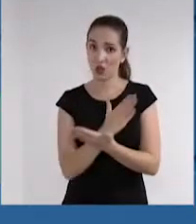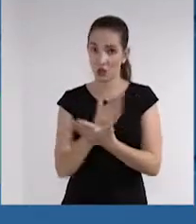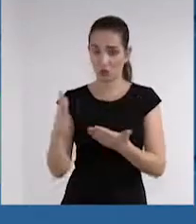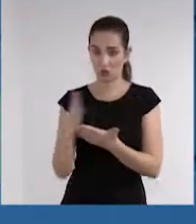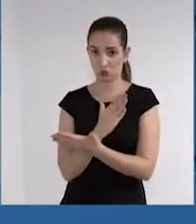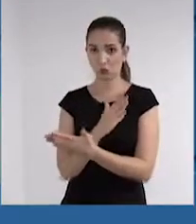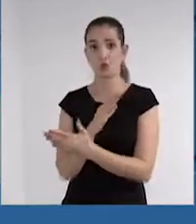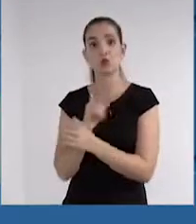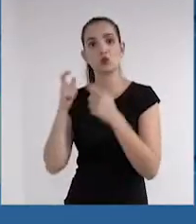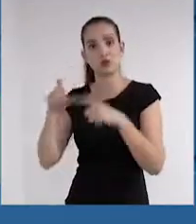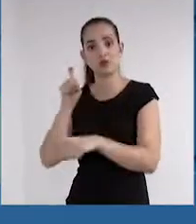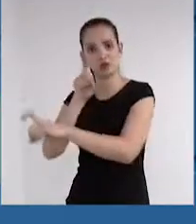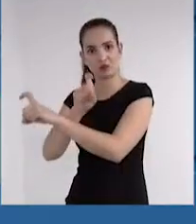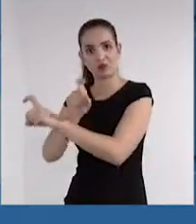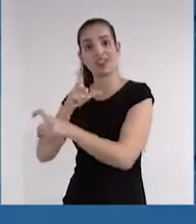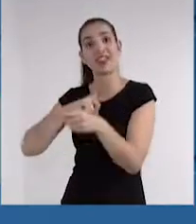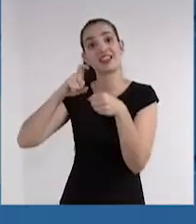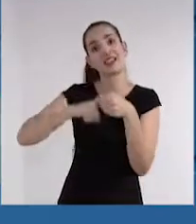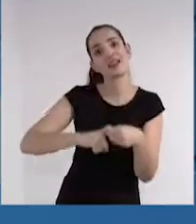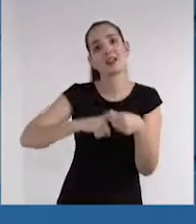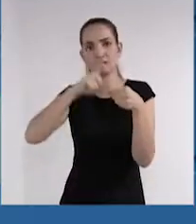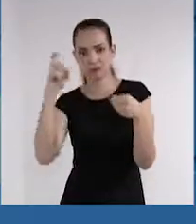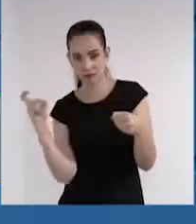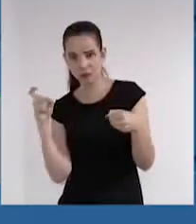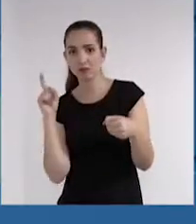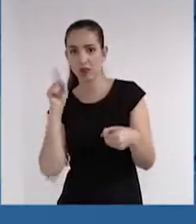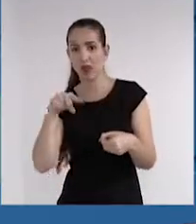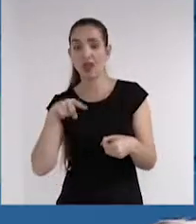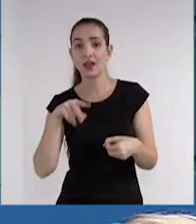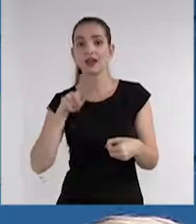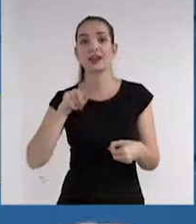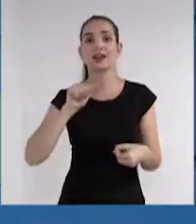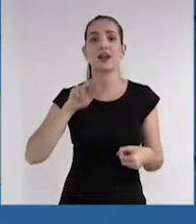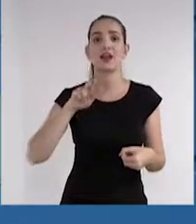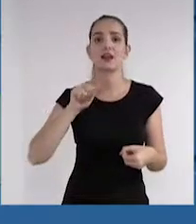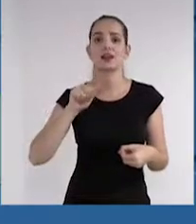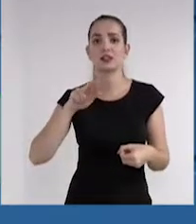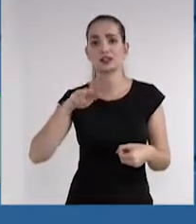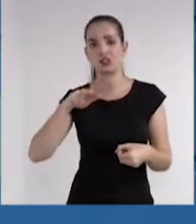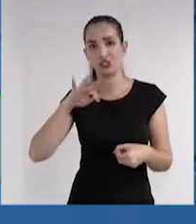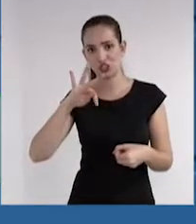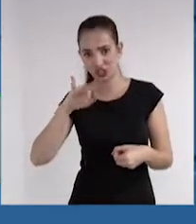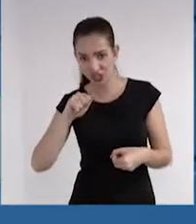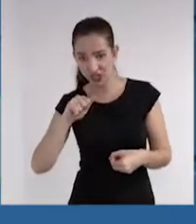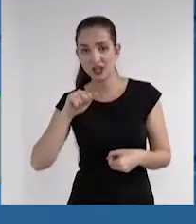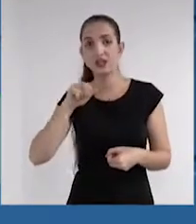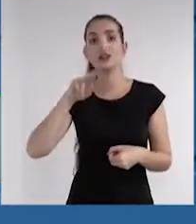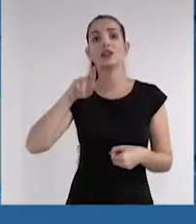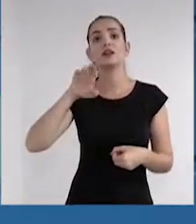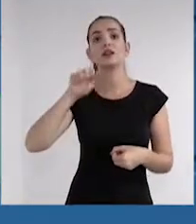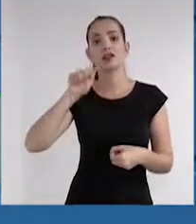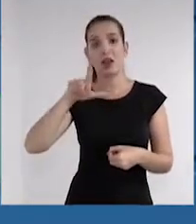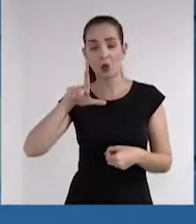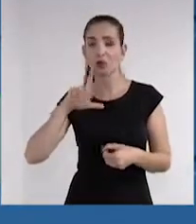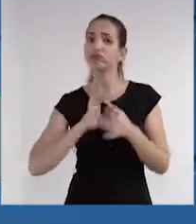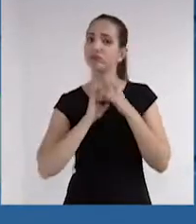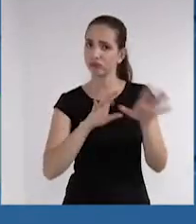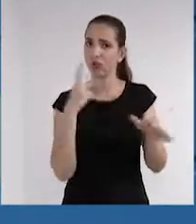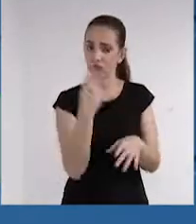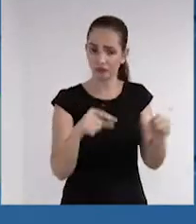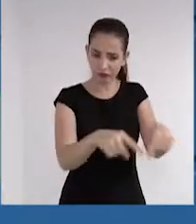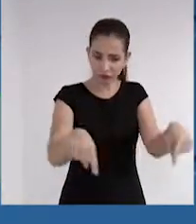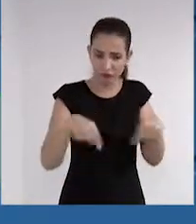fica emancipado. Aí, quando ele tem o título, aí a garantia real é a terra dele. Agora, o que o